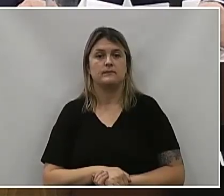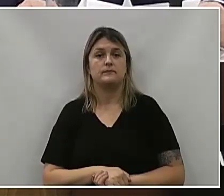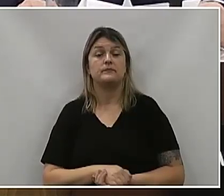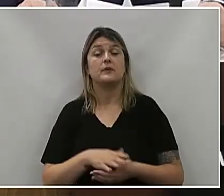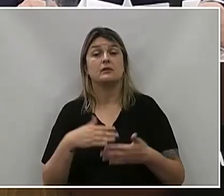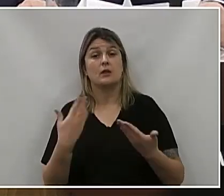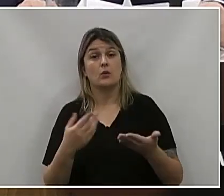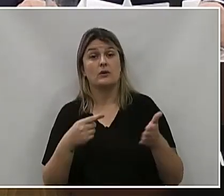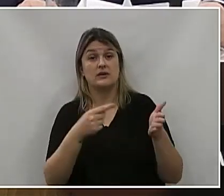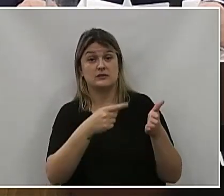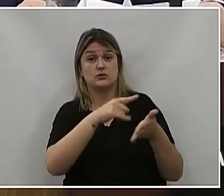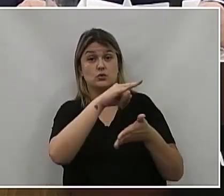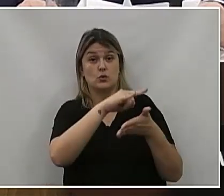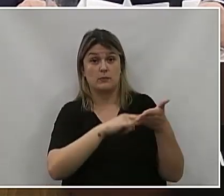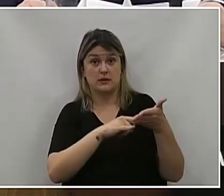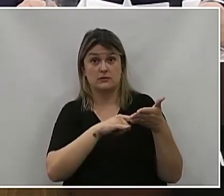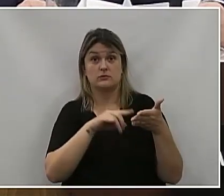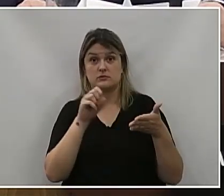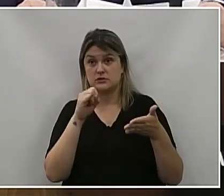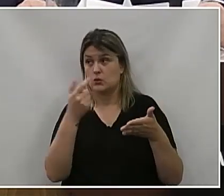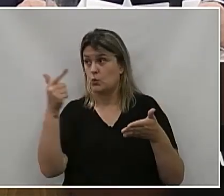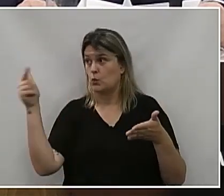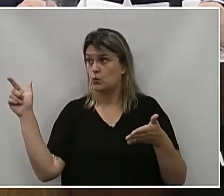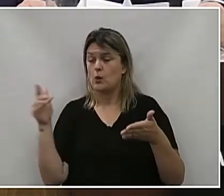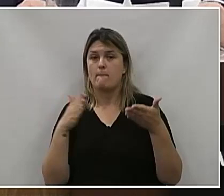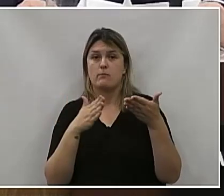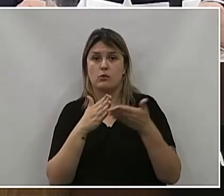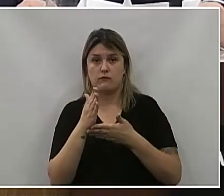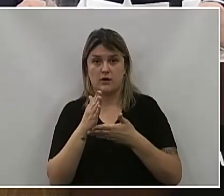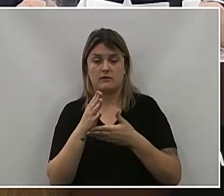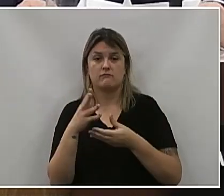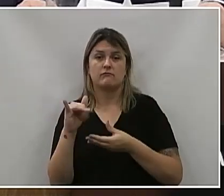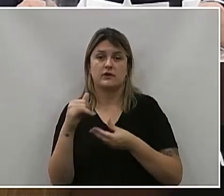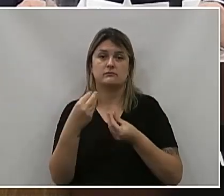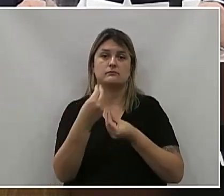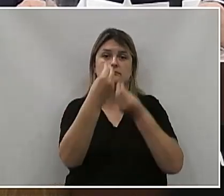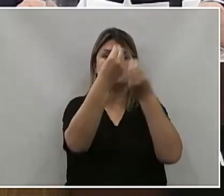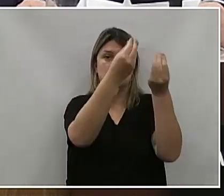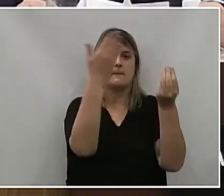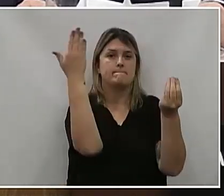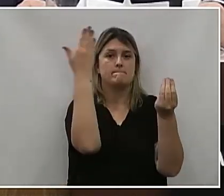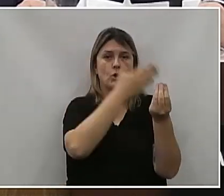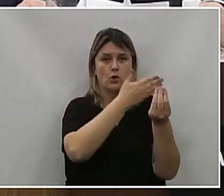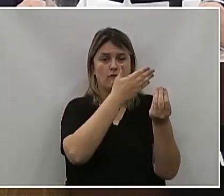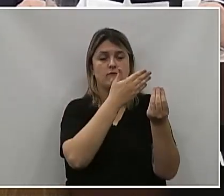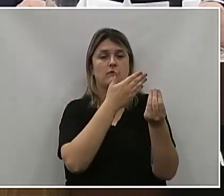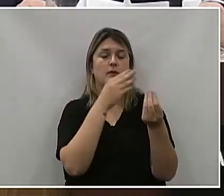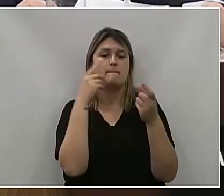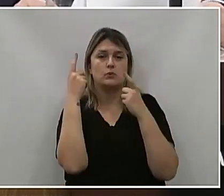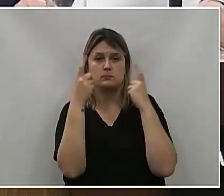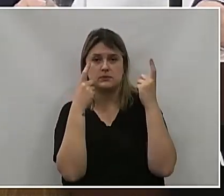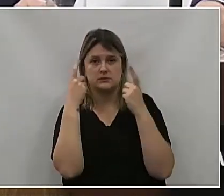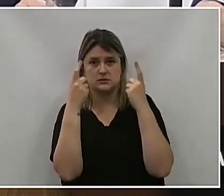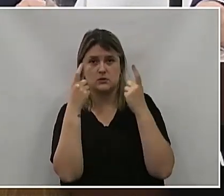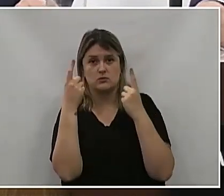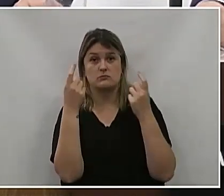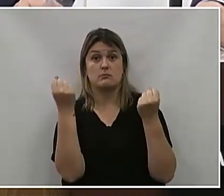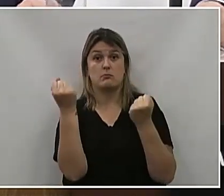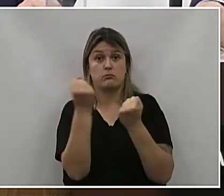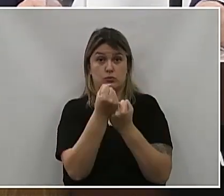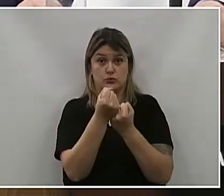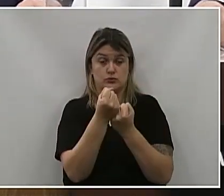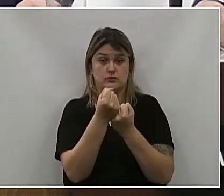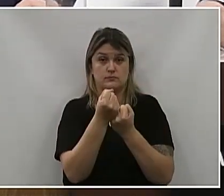Que a presente moção, após aprovada pelos senhores pares, seja encaminhada como prova de nossa mais veemente preocupação e apoio